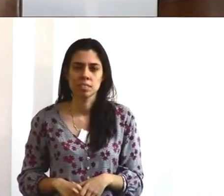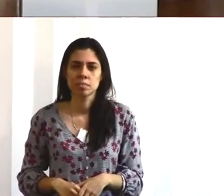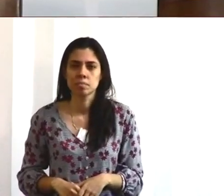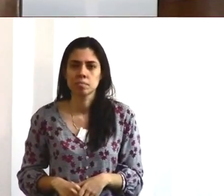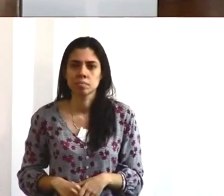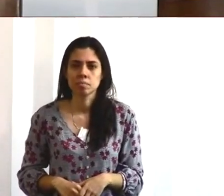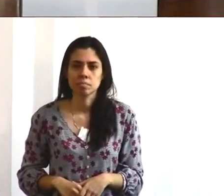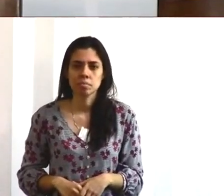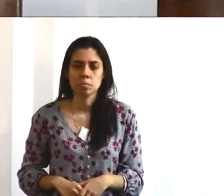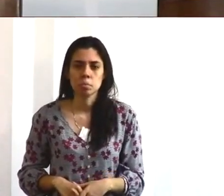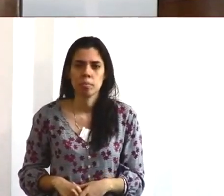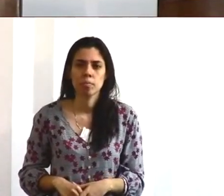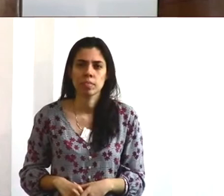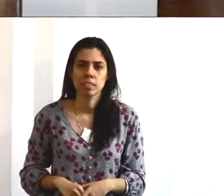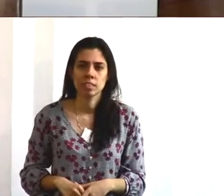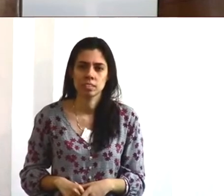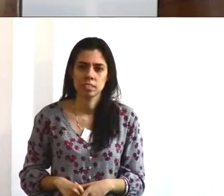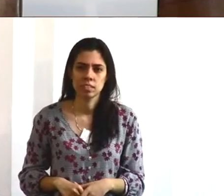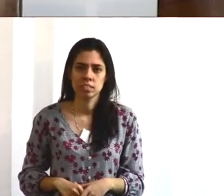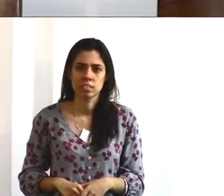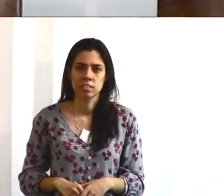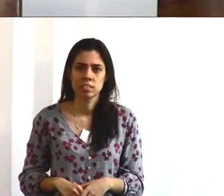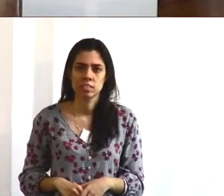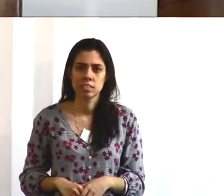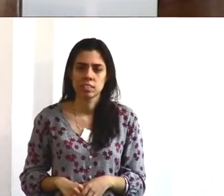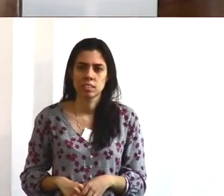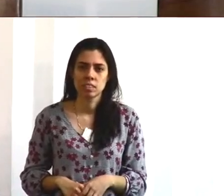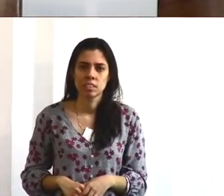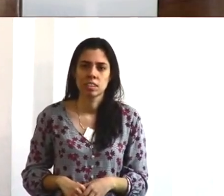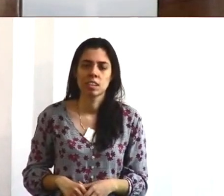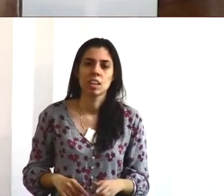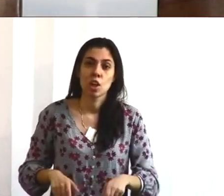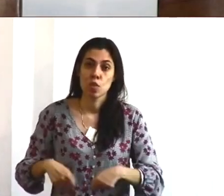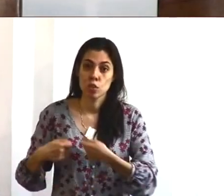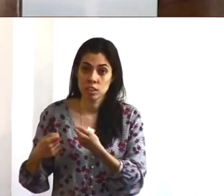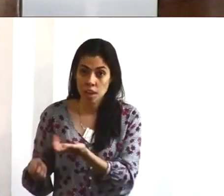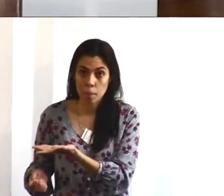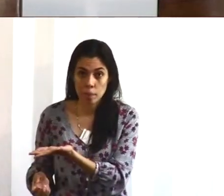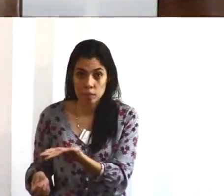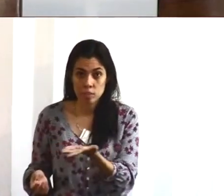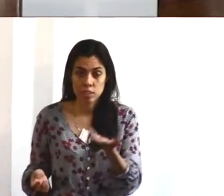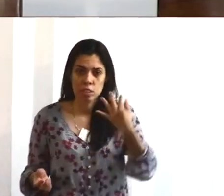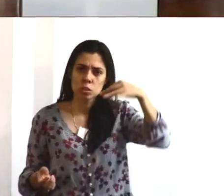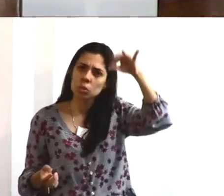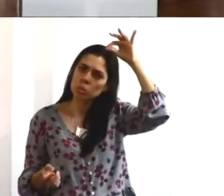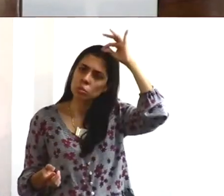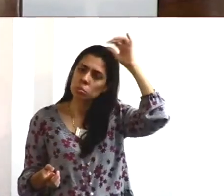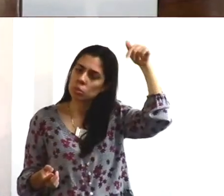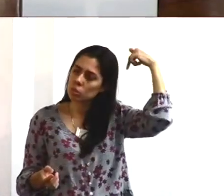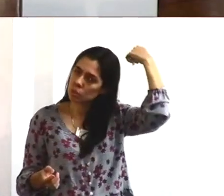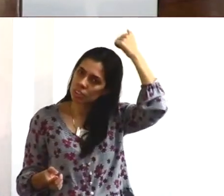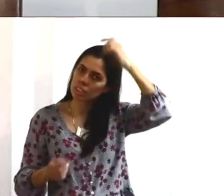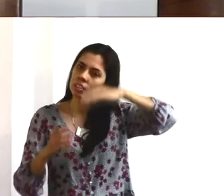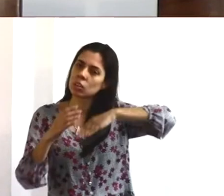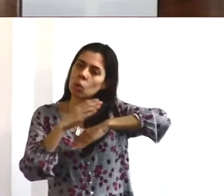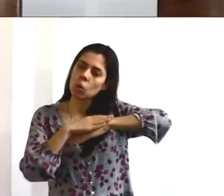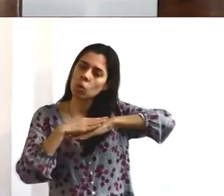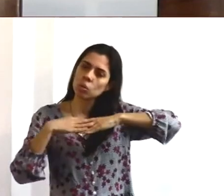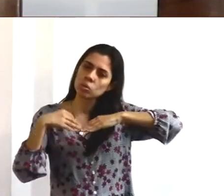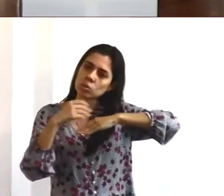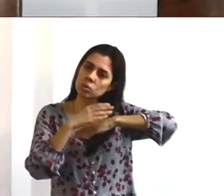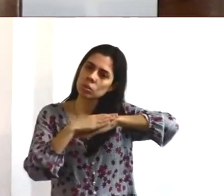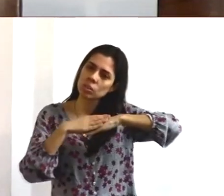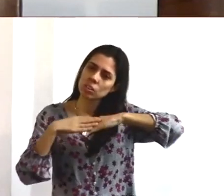caminham, eu vou enviar para vocês o Consolador, o Espírito Santo. E o Espírito Santo é o nosso Consolador. Ele está conosco,